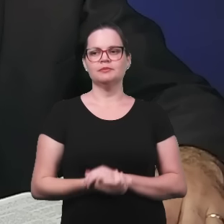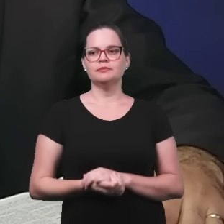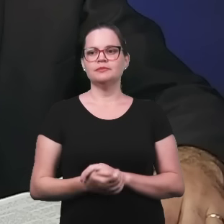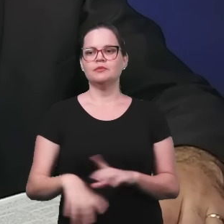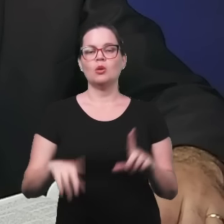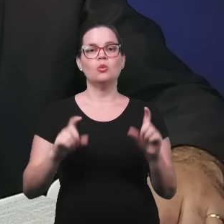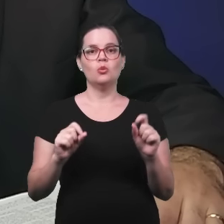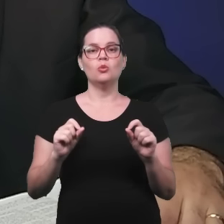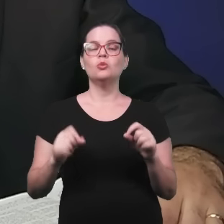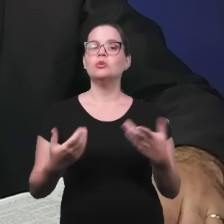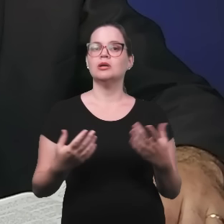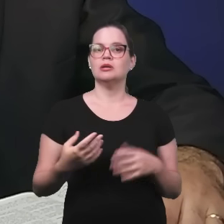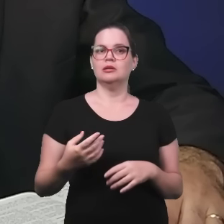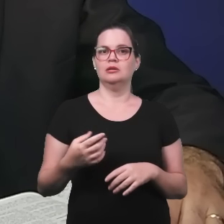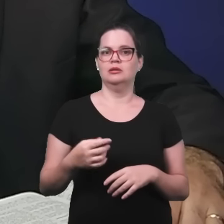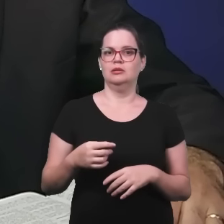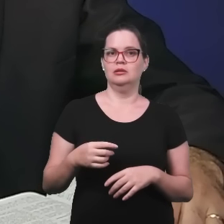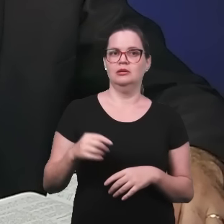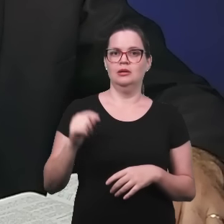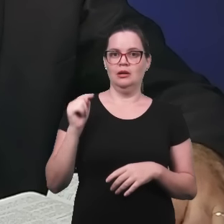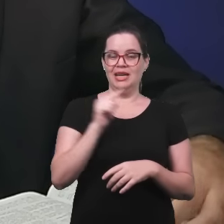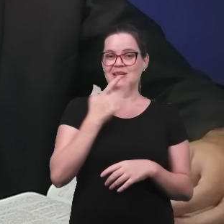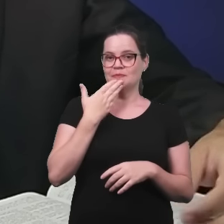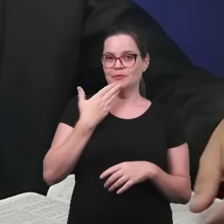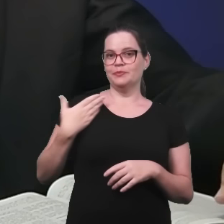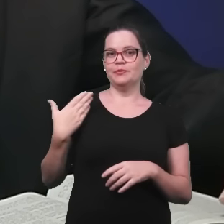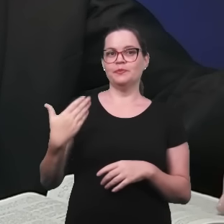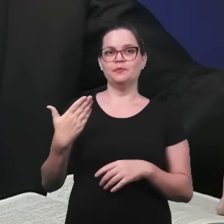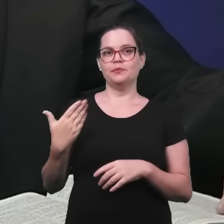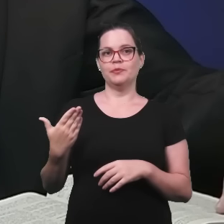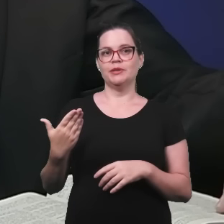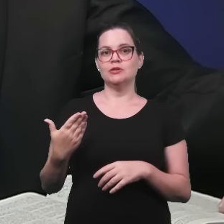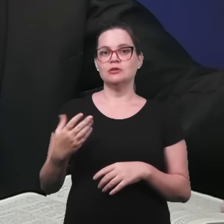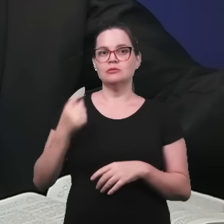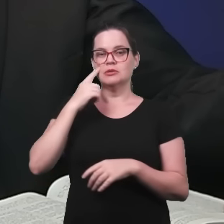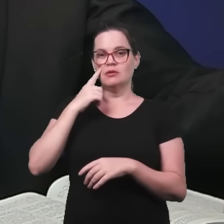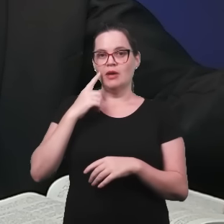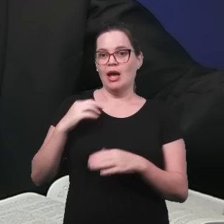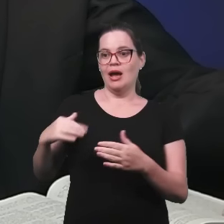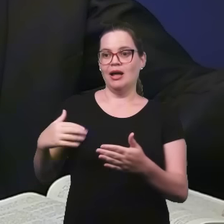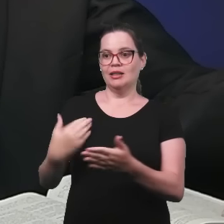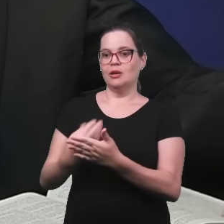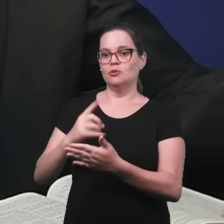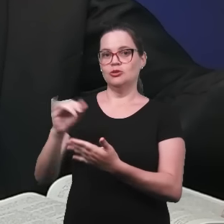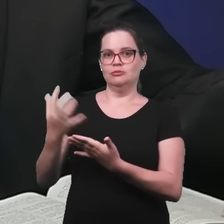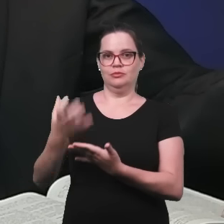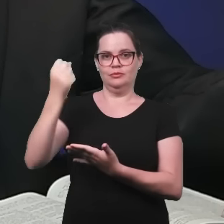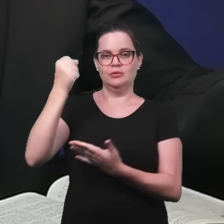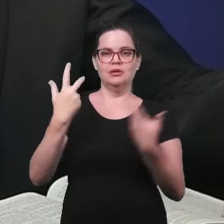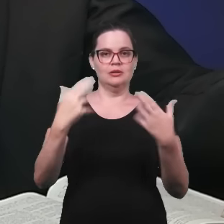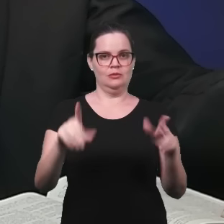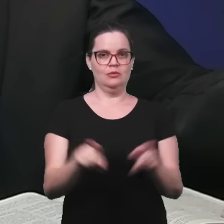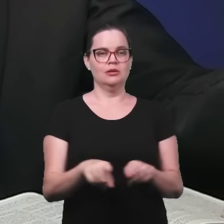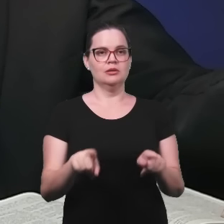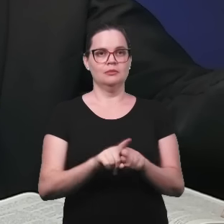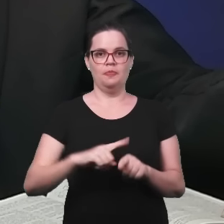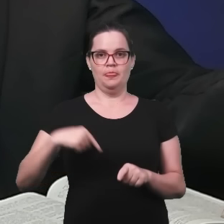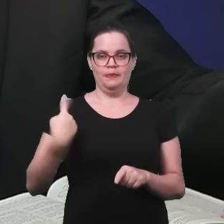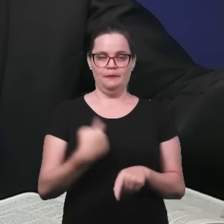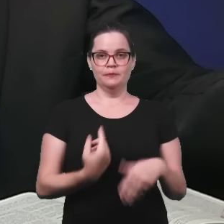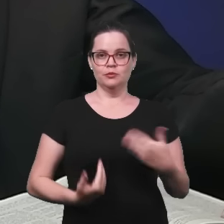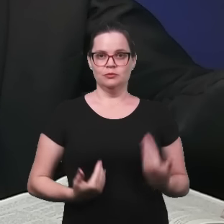ele pediu era para segui-lo até o dia do arrebatamento. Da mesma maneira, hoje, nós,